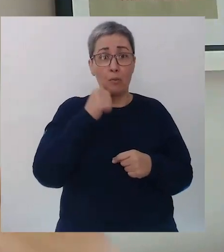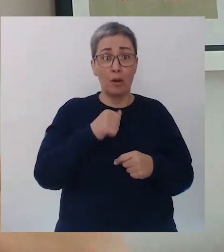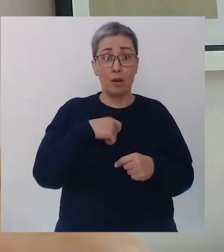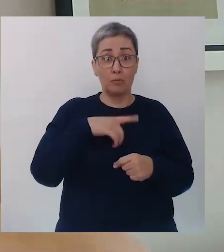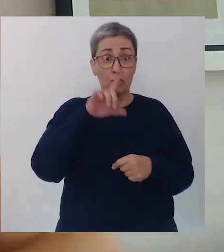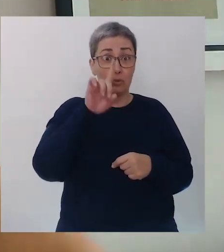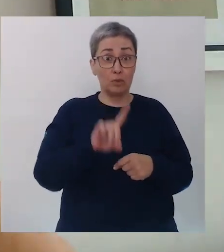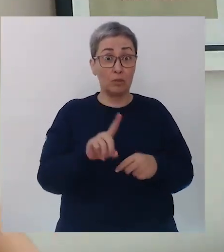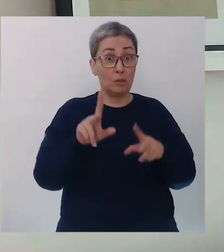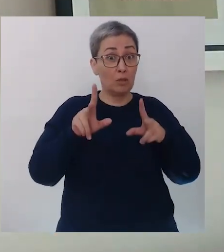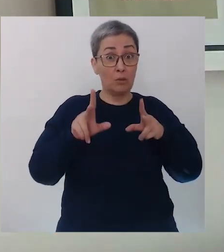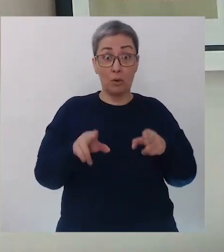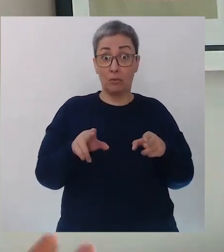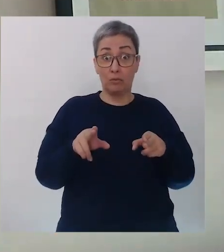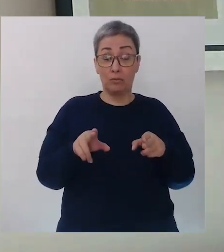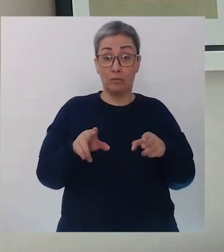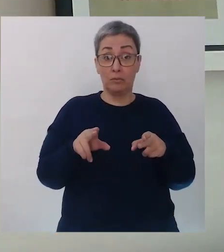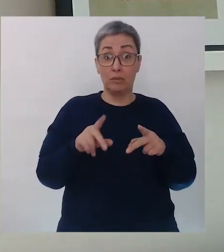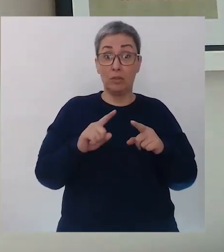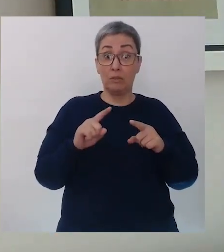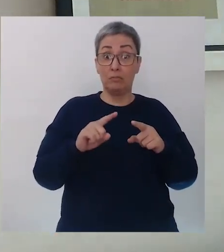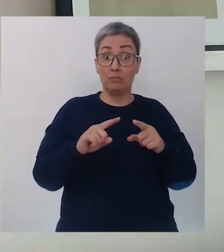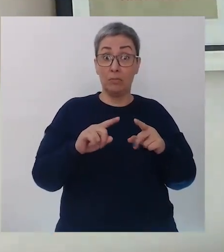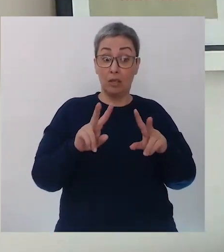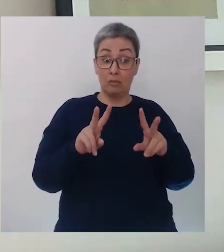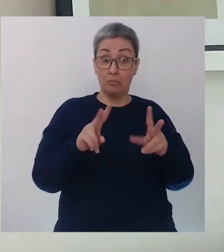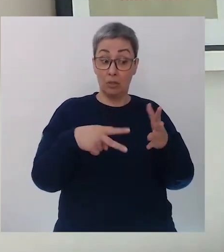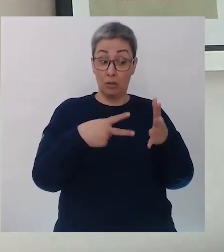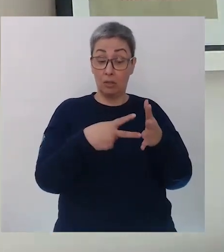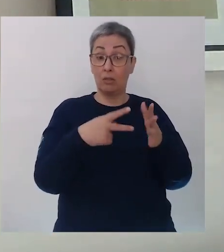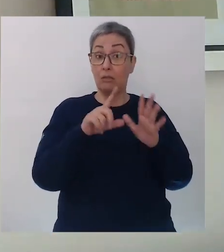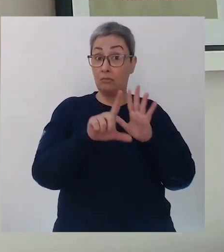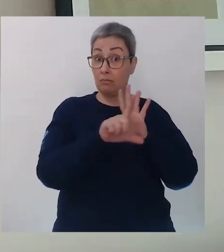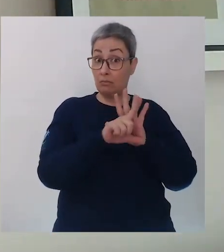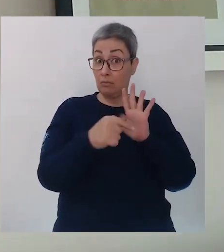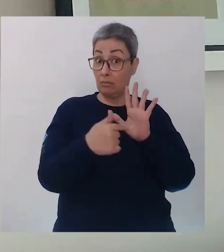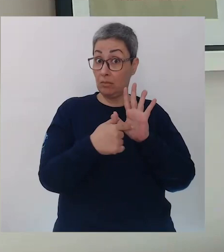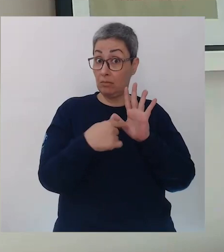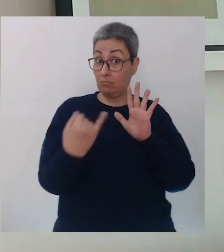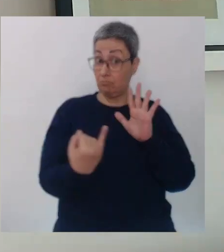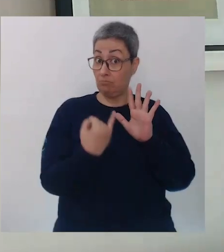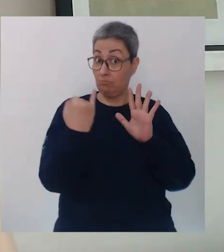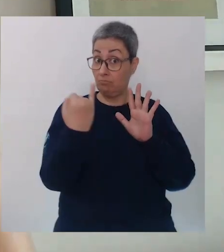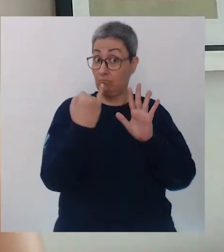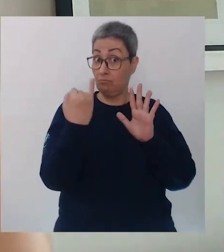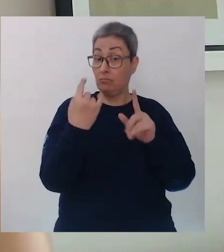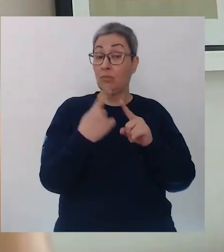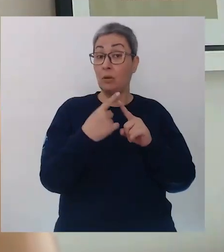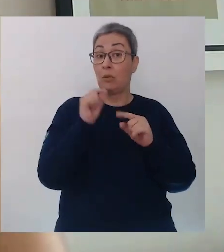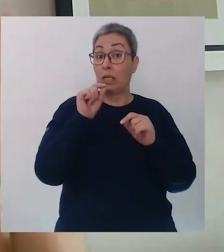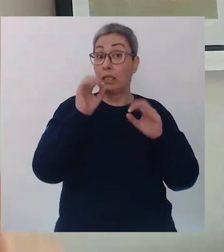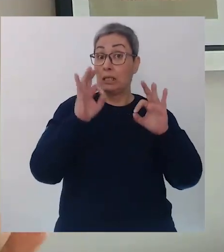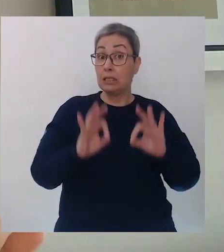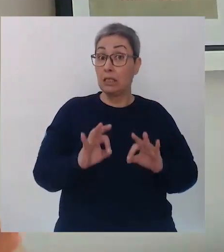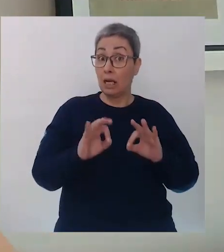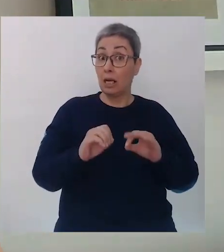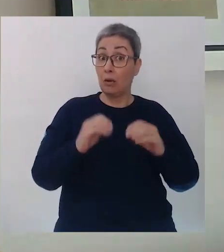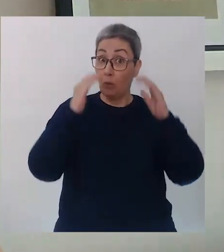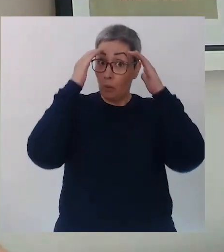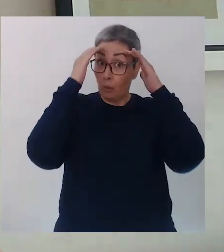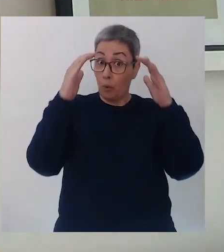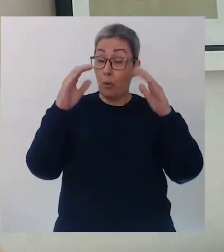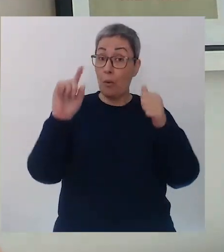os mesmos direitos reconhecidos por lei. Isso é importante, né? E para que eles sejam realmente cumpridos,